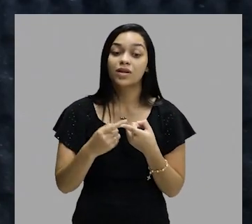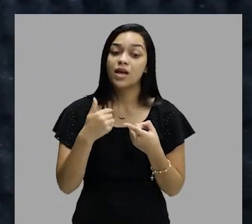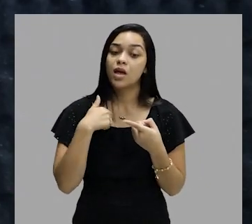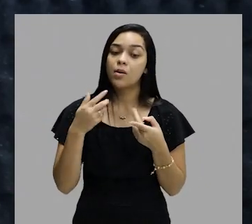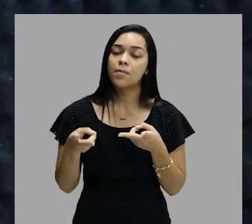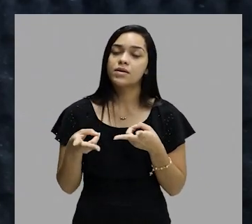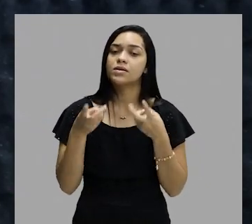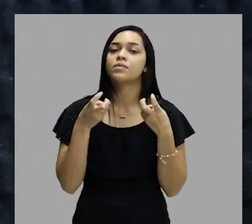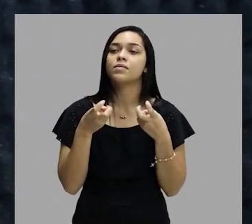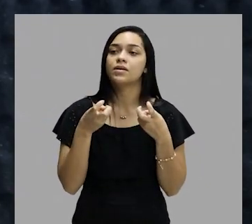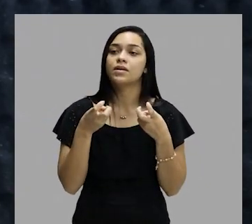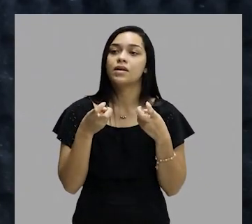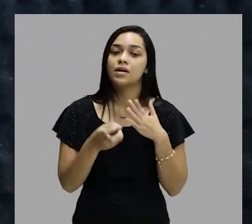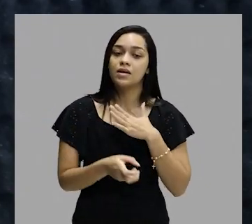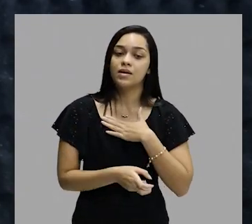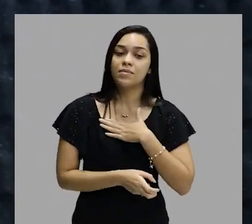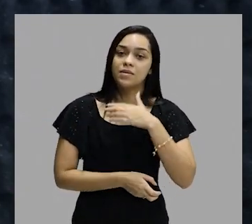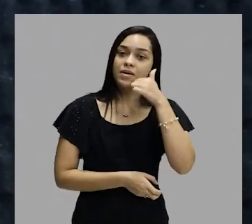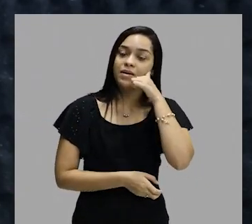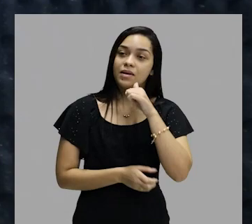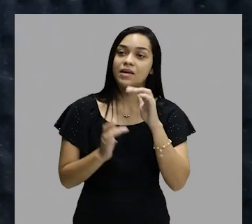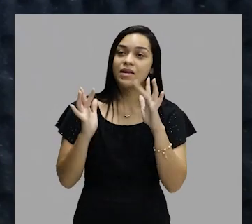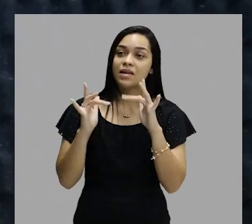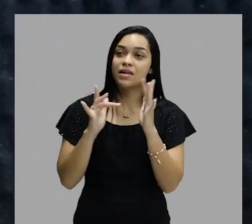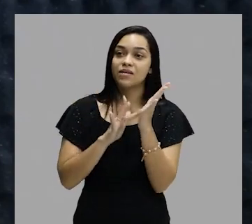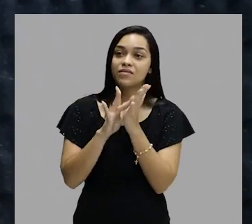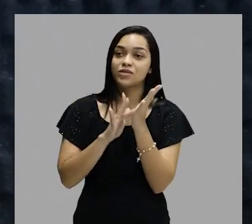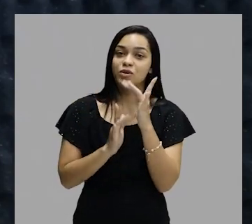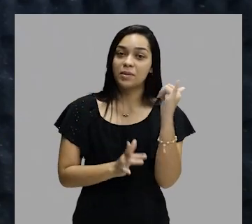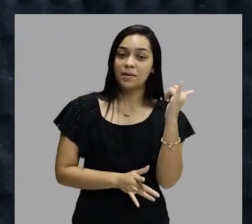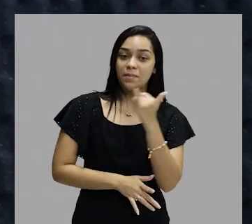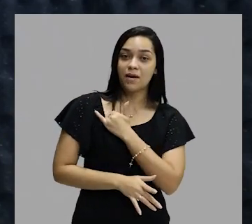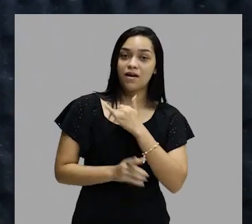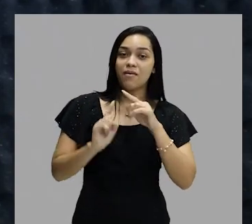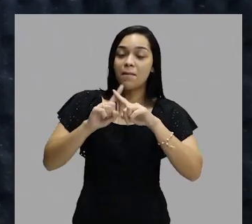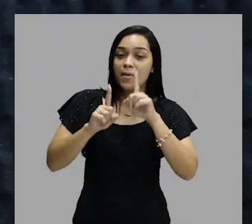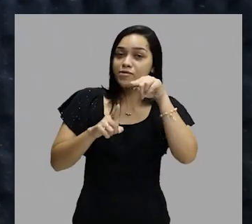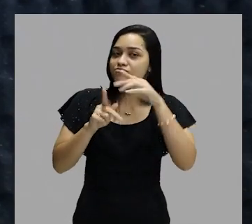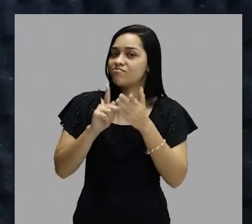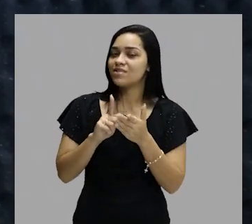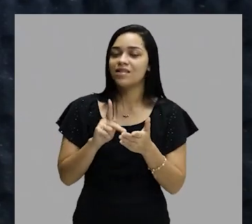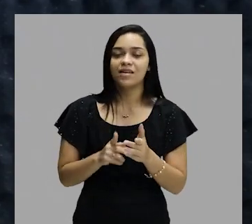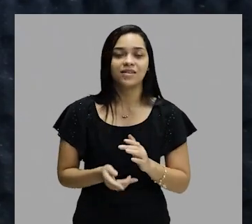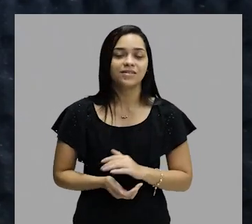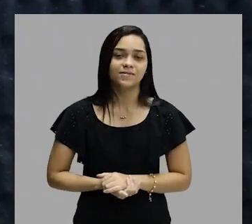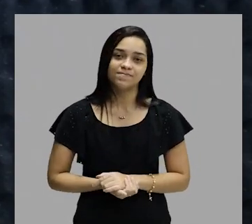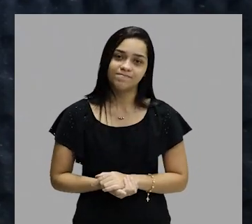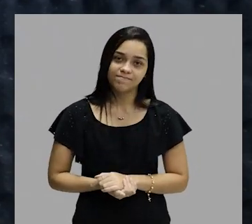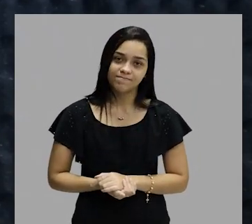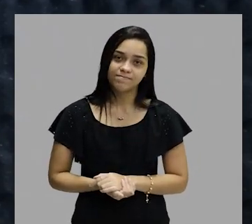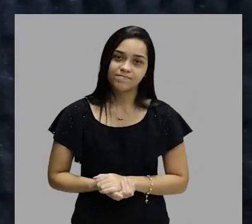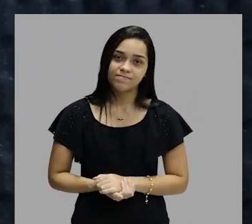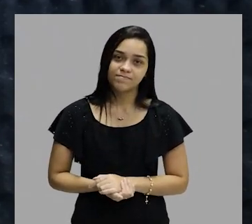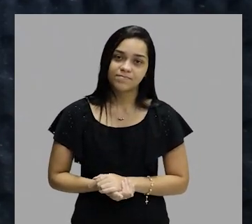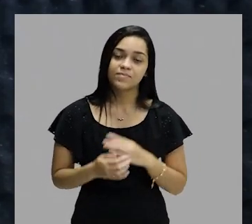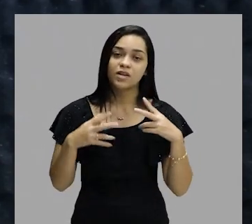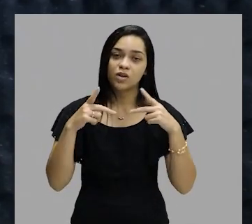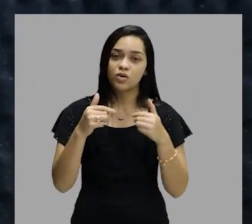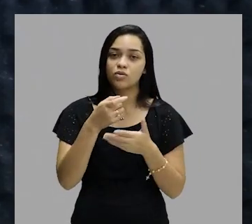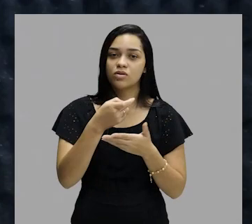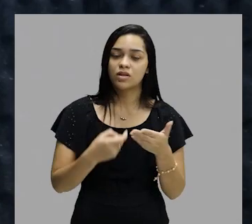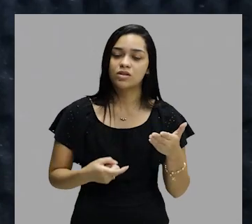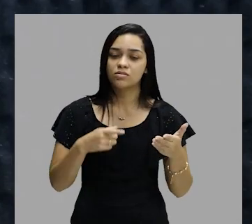percebi que a minha namorada fingiu que me amava, mas não era verdade. tá? Então, todo o texto você tem